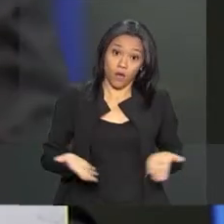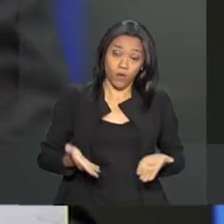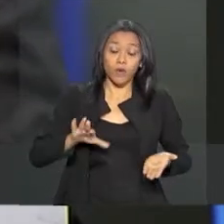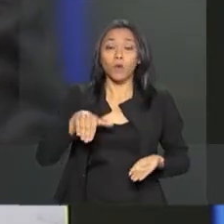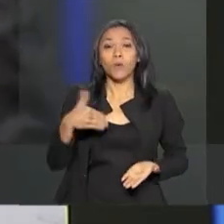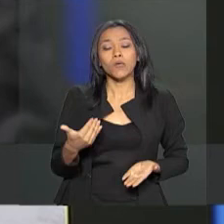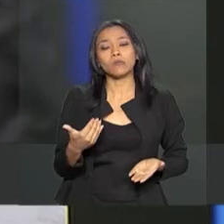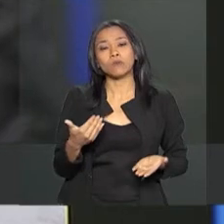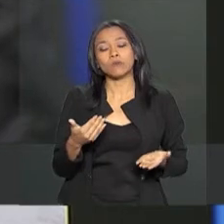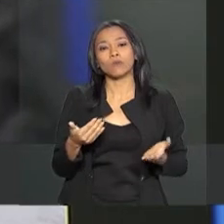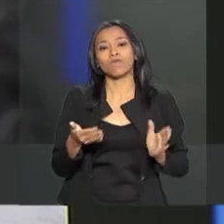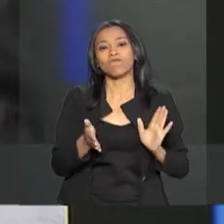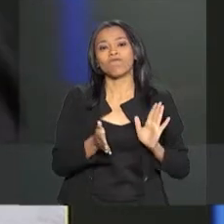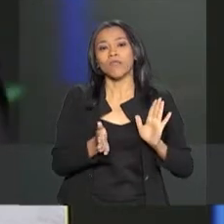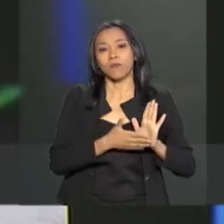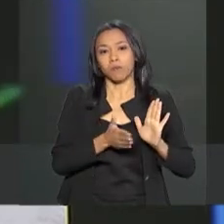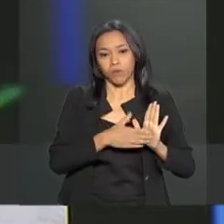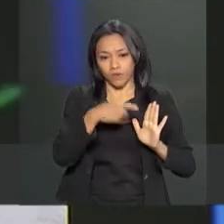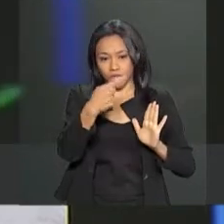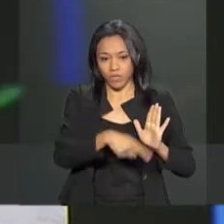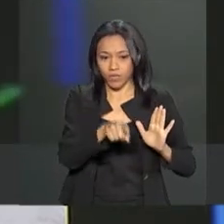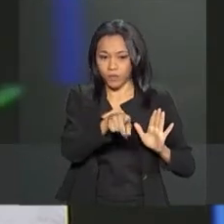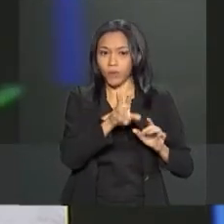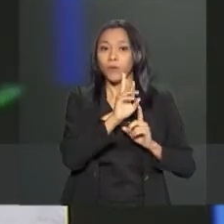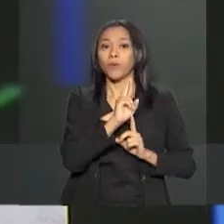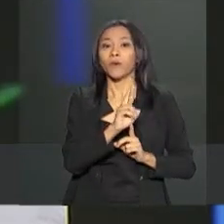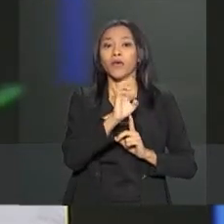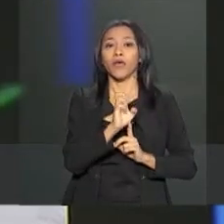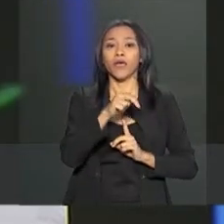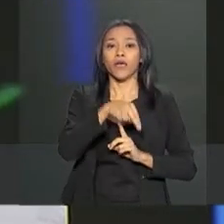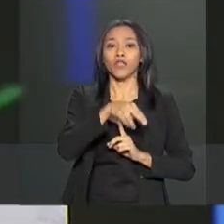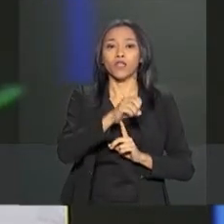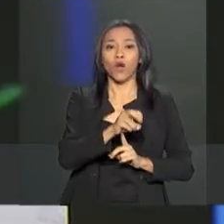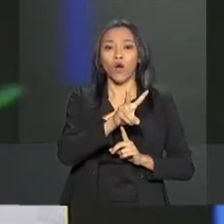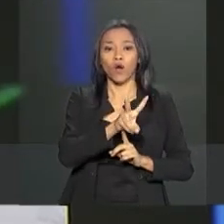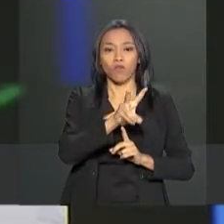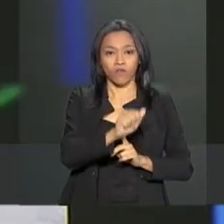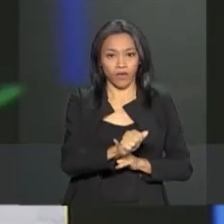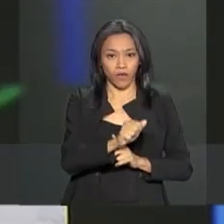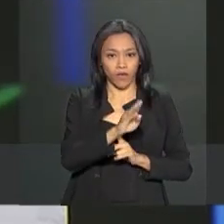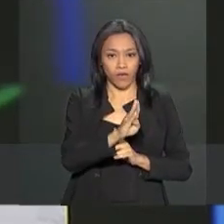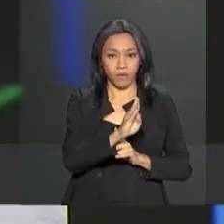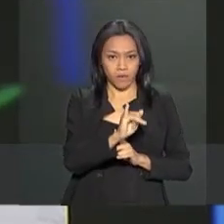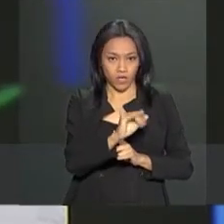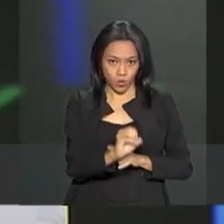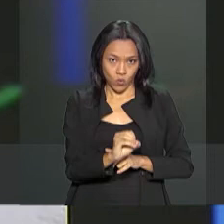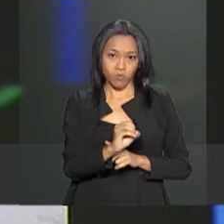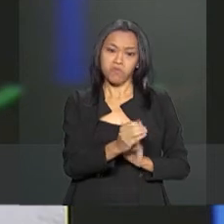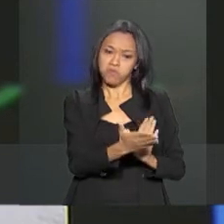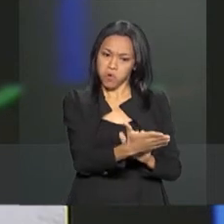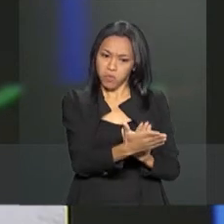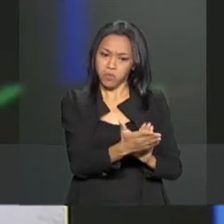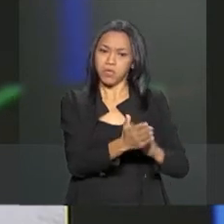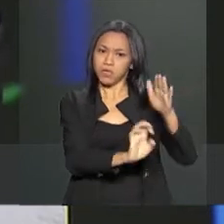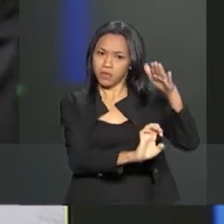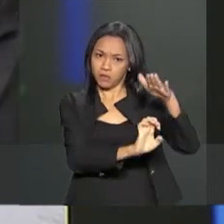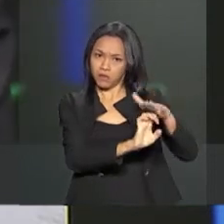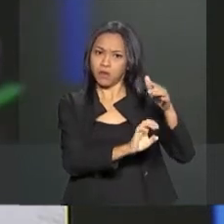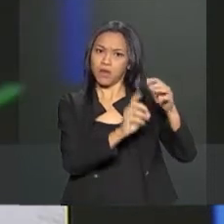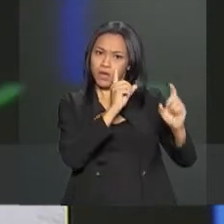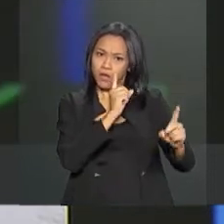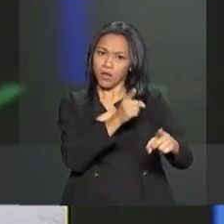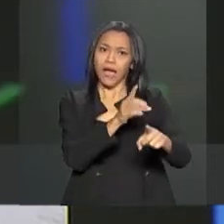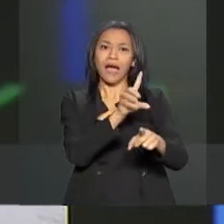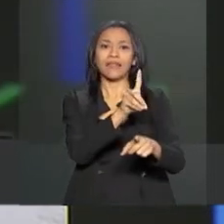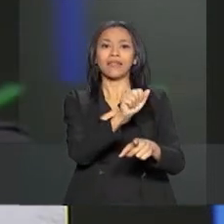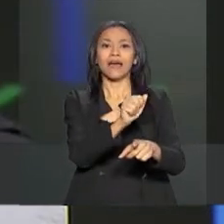se trata do Renova Bio, e eu quero aqui cumprimentar a Data Agro pelo trabalho que foi realizado, porque estas